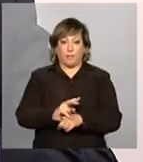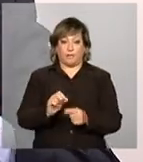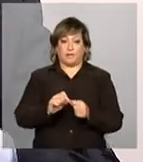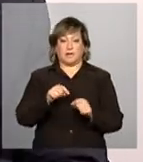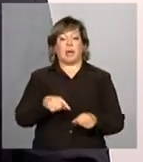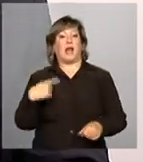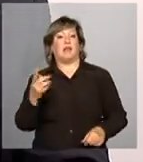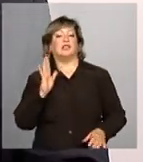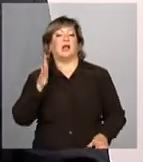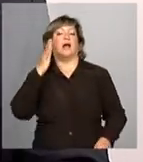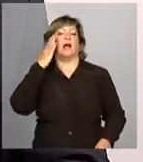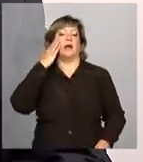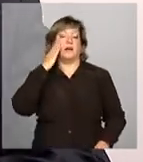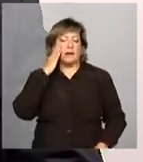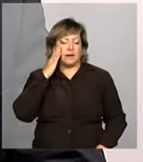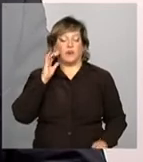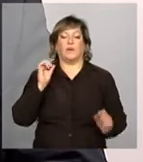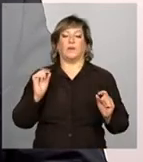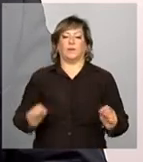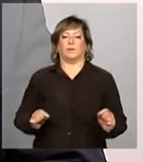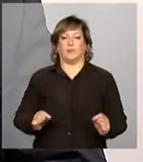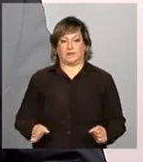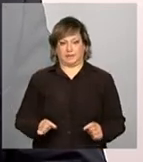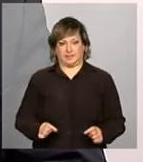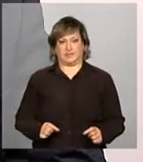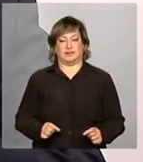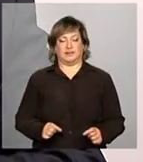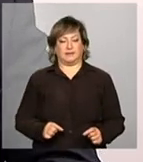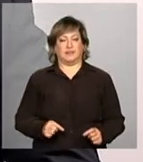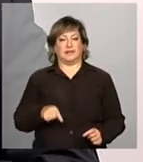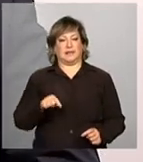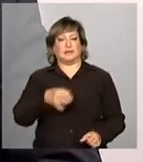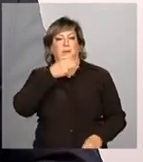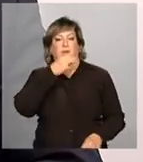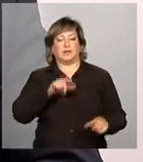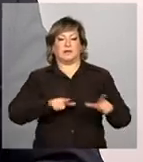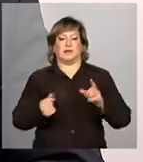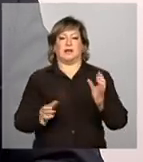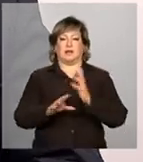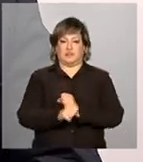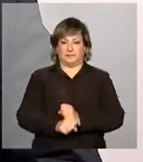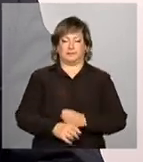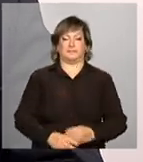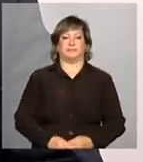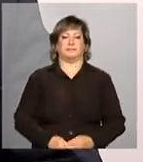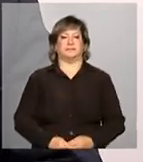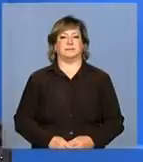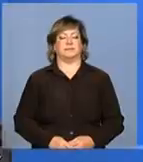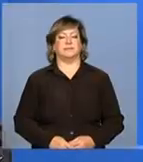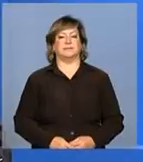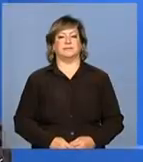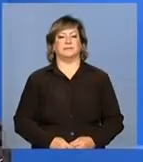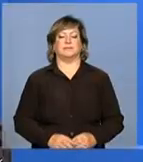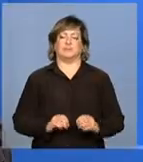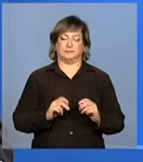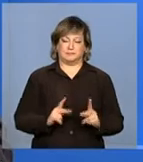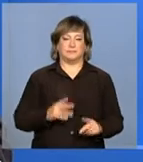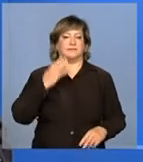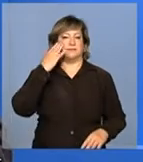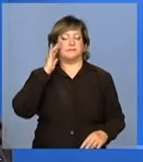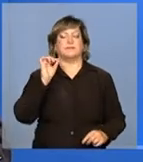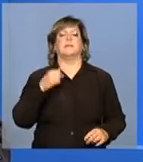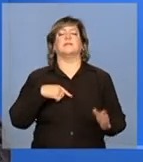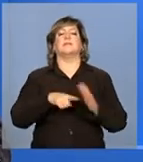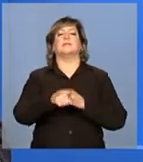eles já estão é formalizado com essa com essa proposta orçamentária né Ok entendi